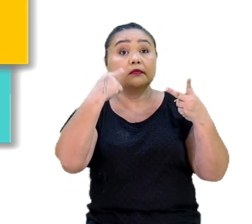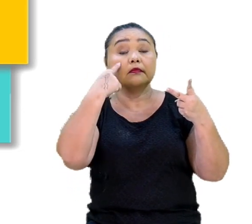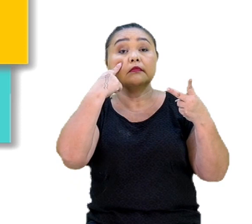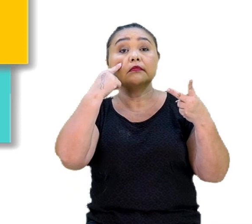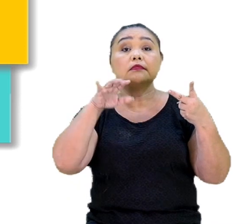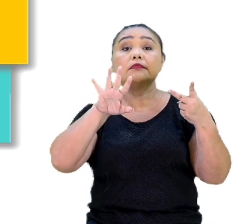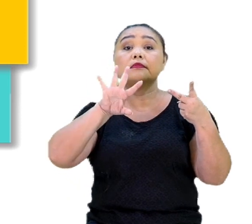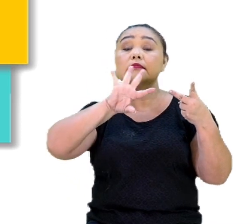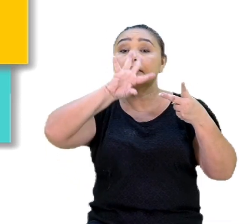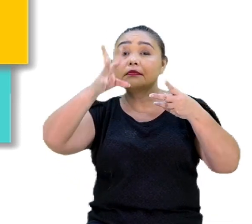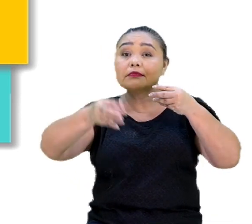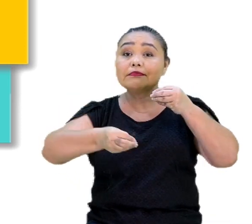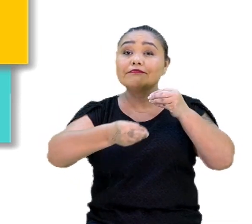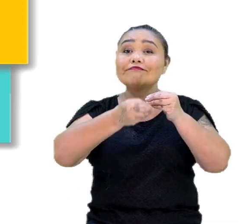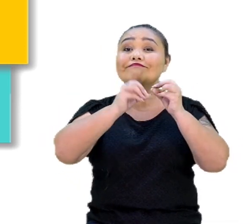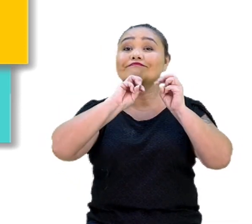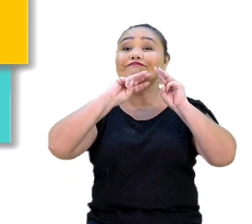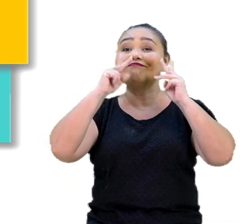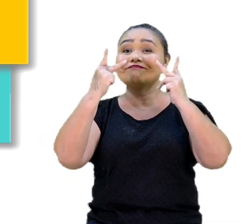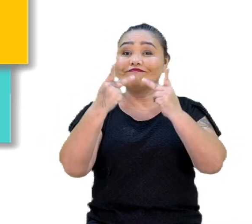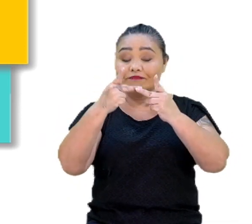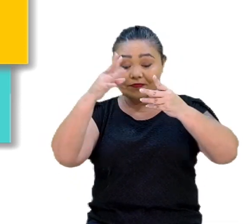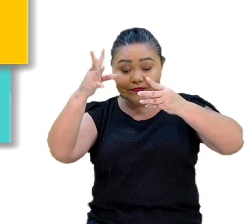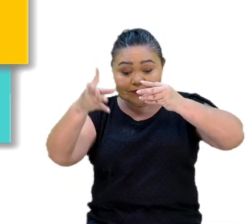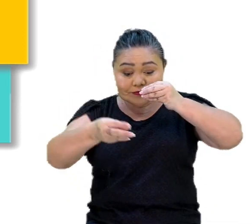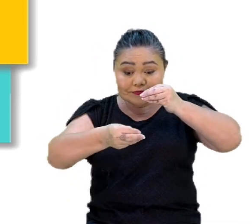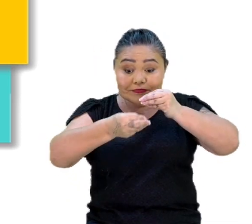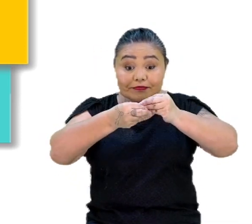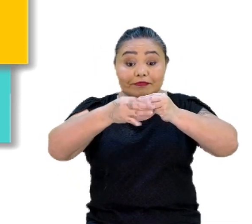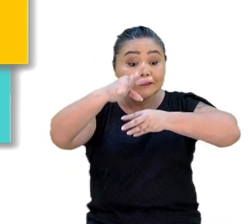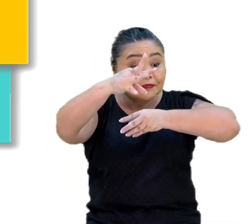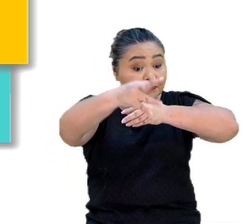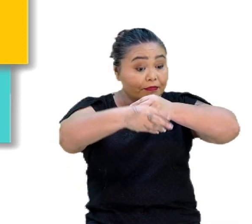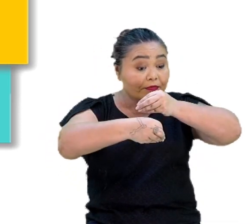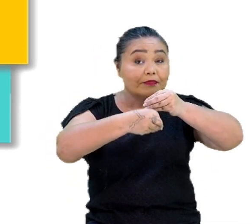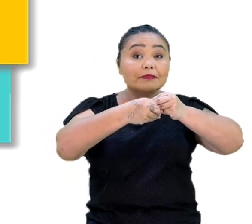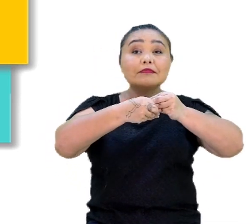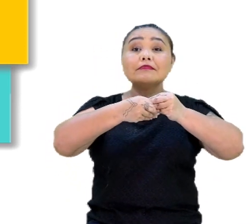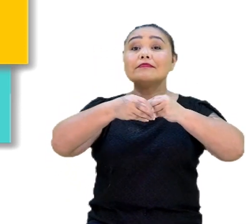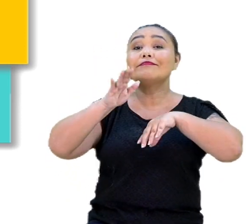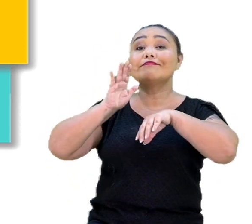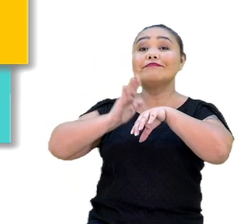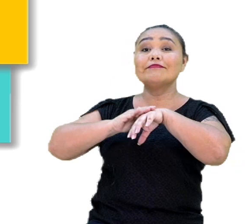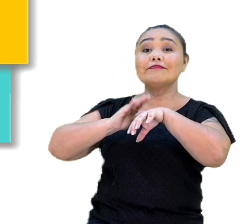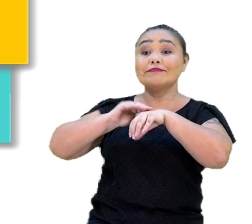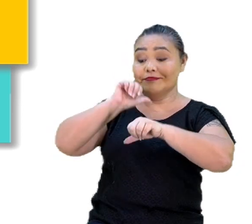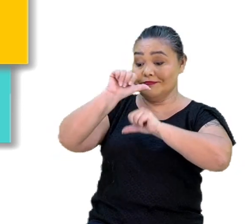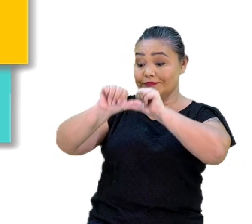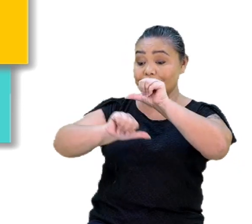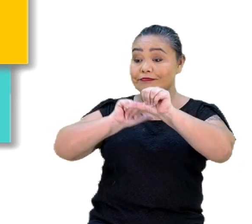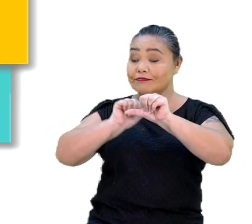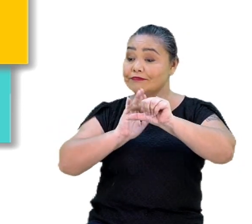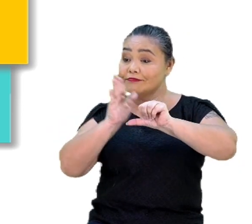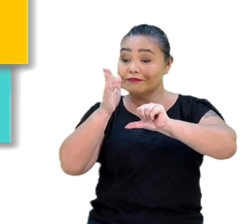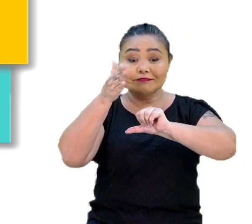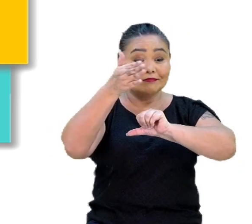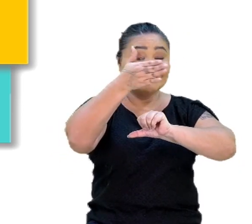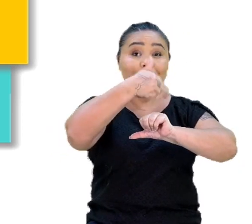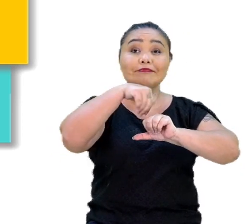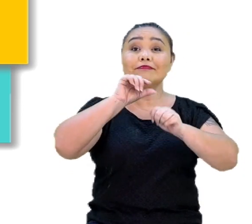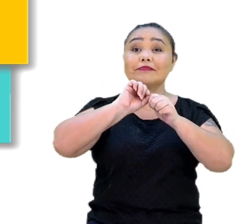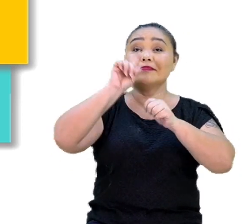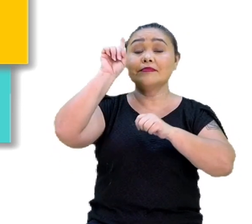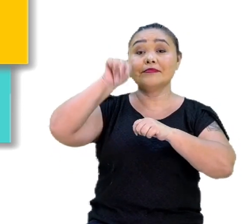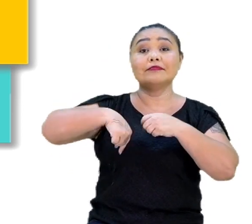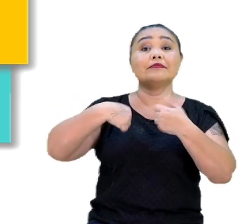de agregação da matéria, ou seja, você ter domínio das mudanças de fases em que a matéria